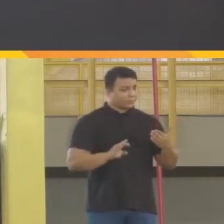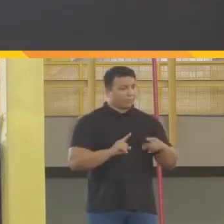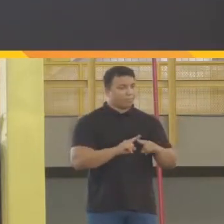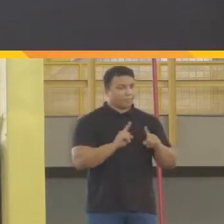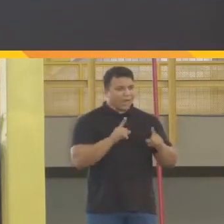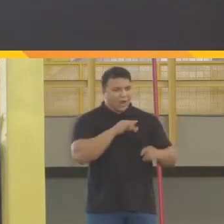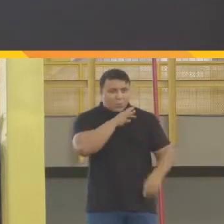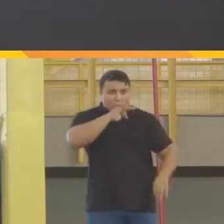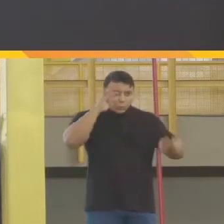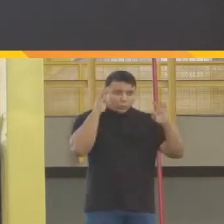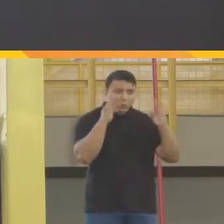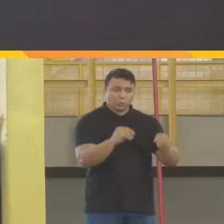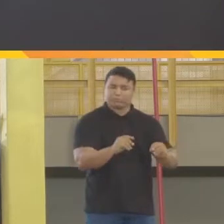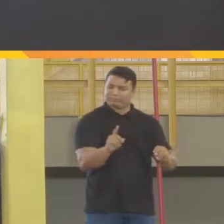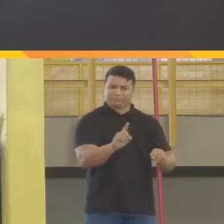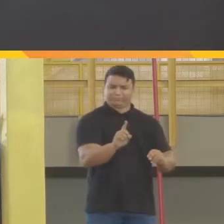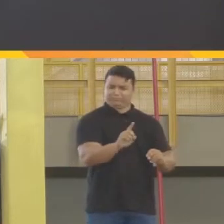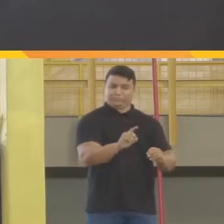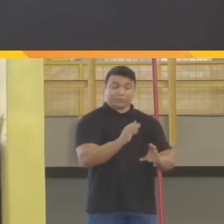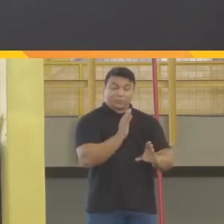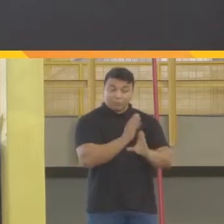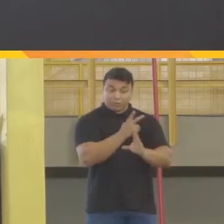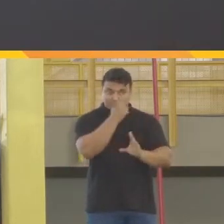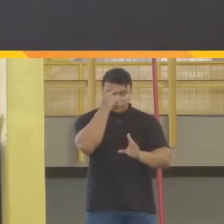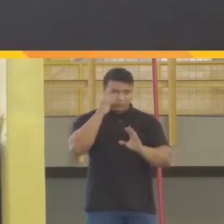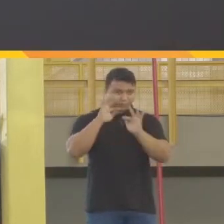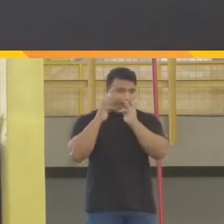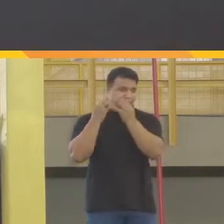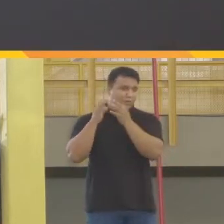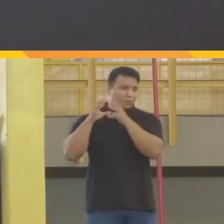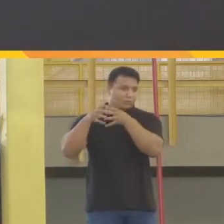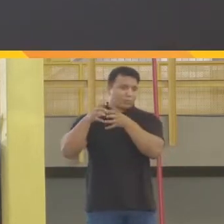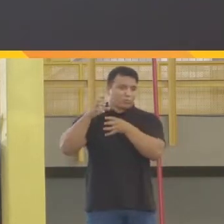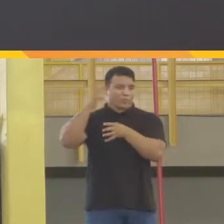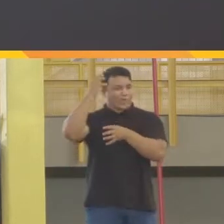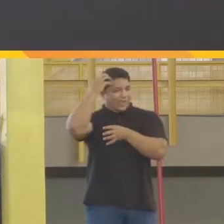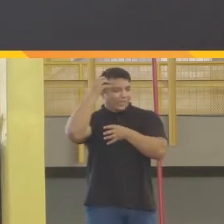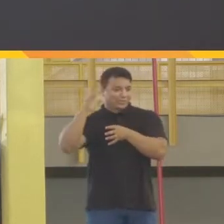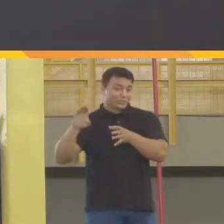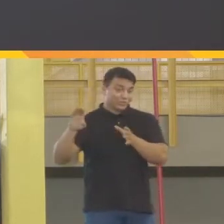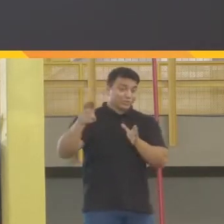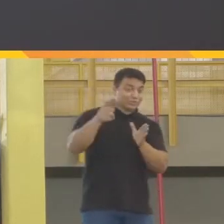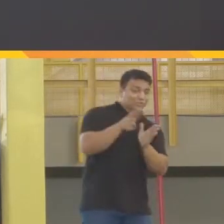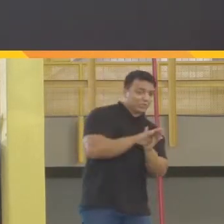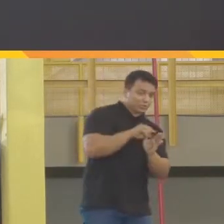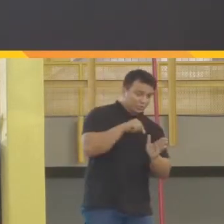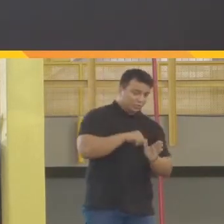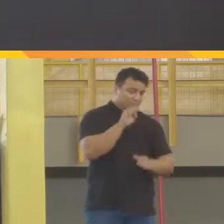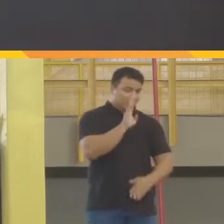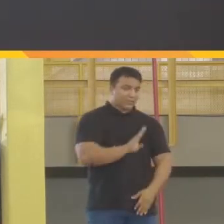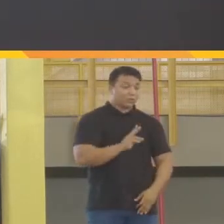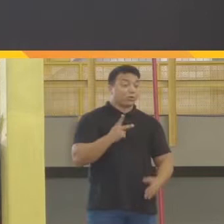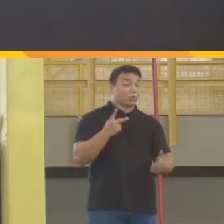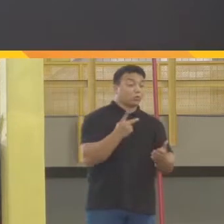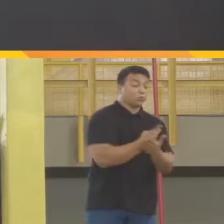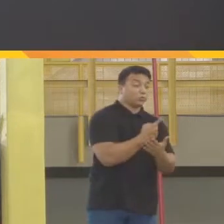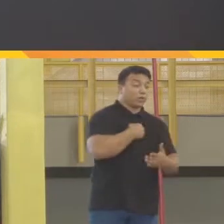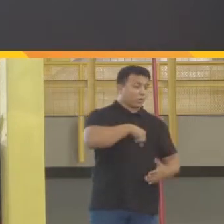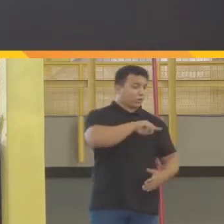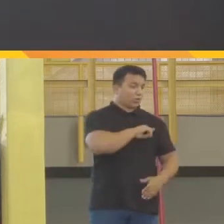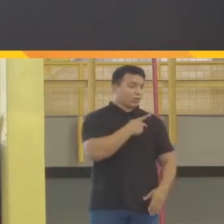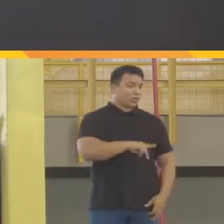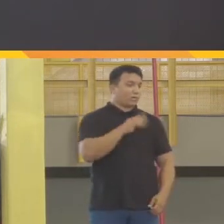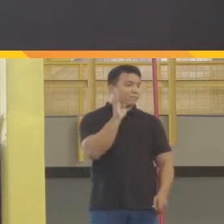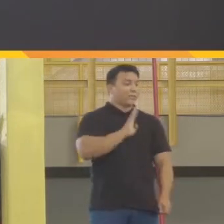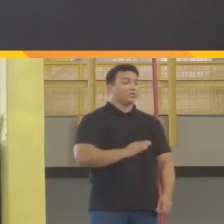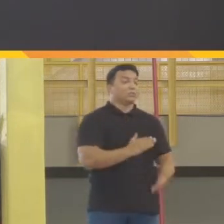ruim, porque a vinda deles para cá foi o primeiro degrau para que a gente alcançasse o